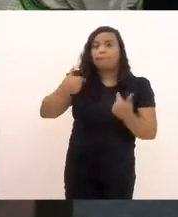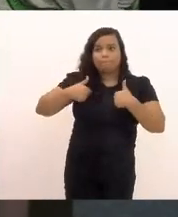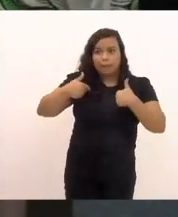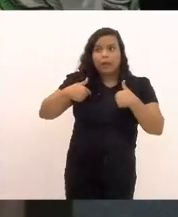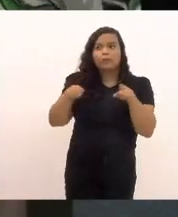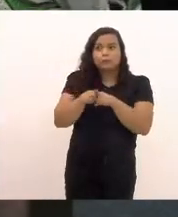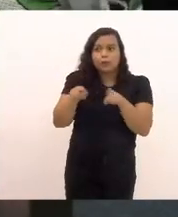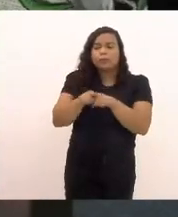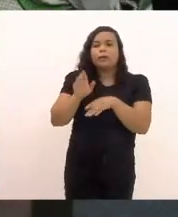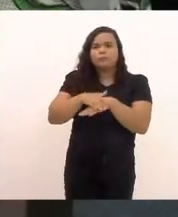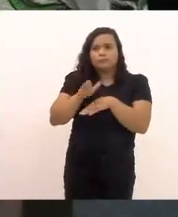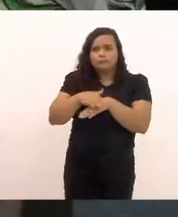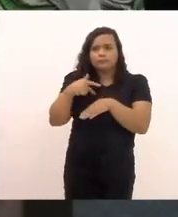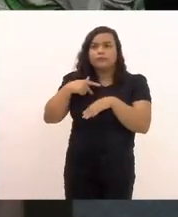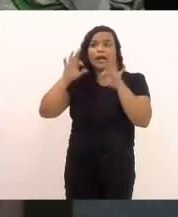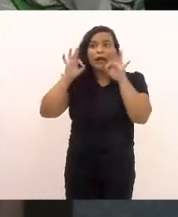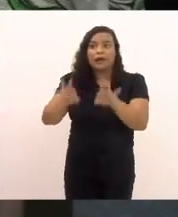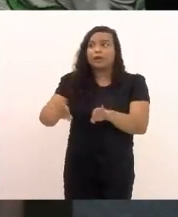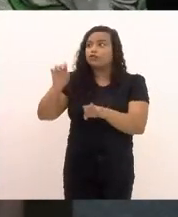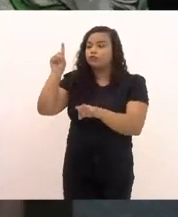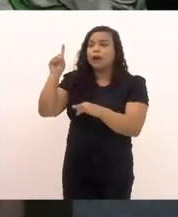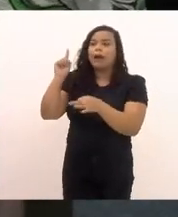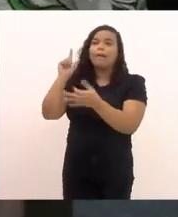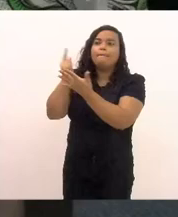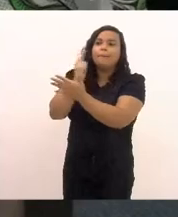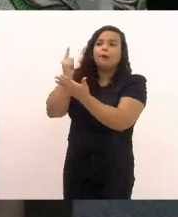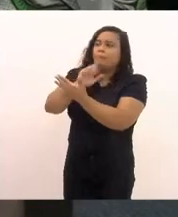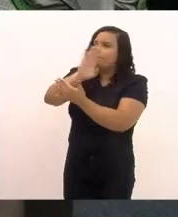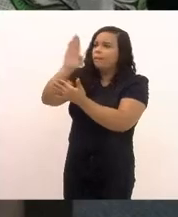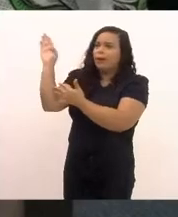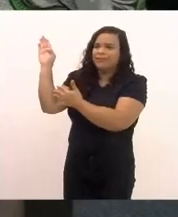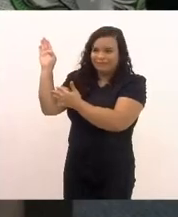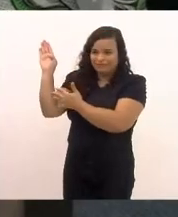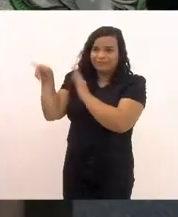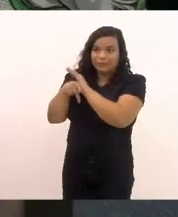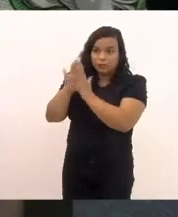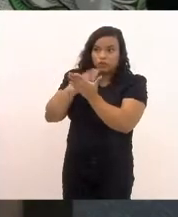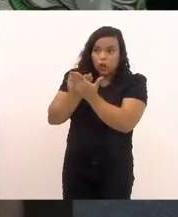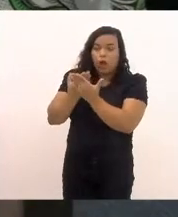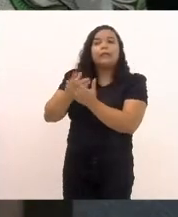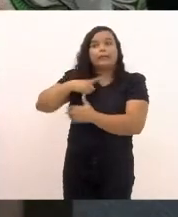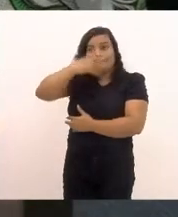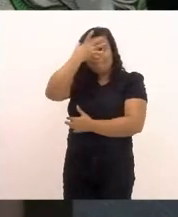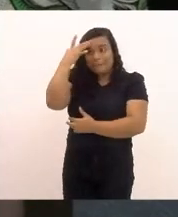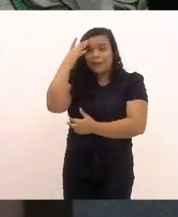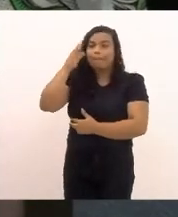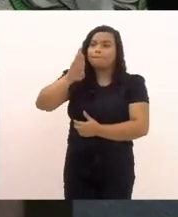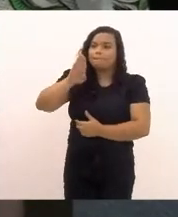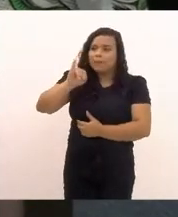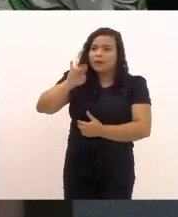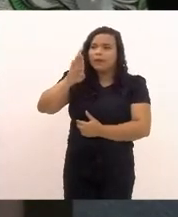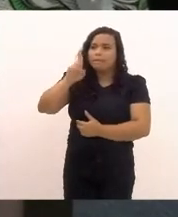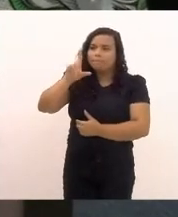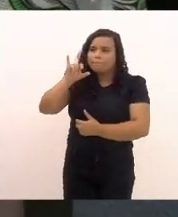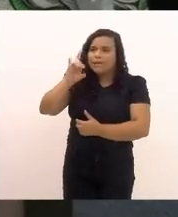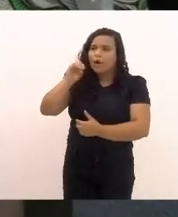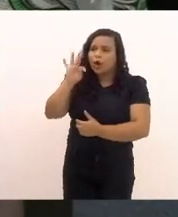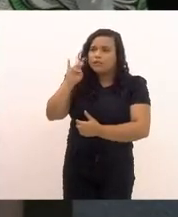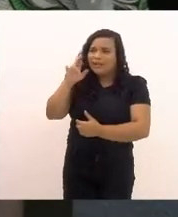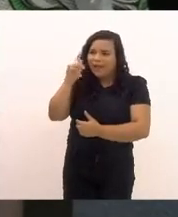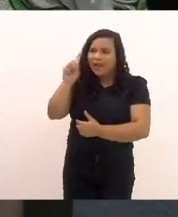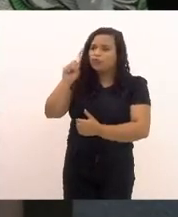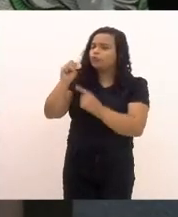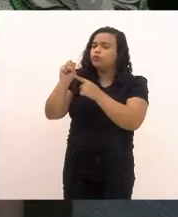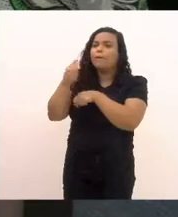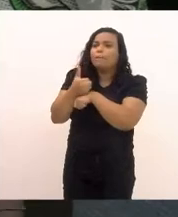bibliotecas escolares haja bibliotecários, né, que é o profissional especializado para coordenar todo o trabalho de seleção